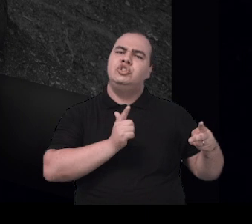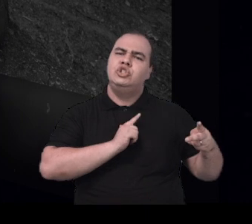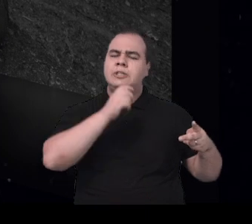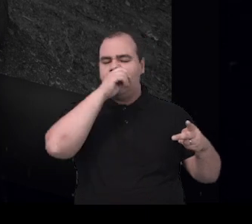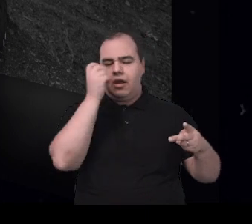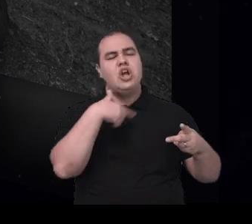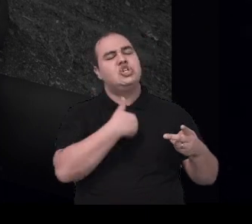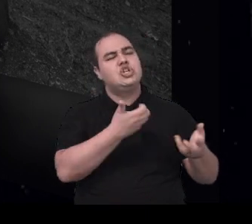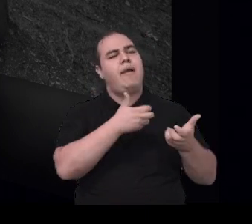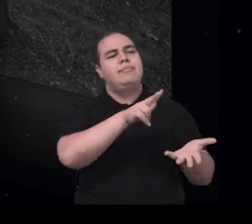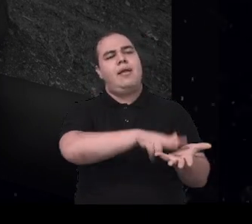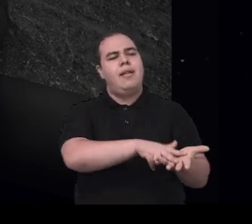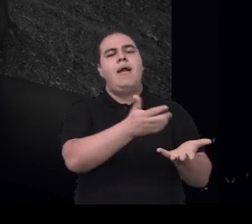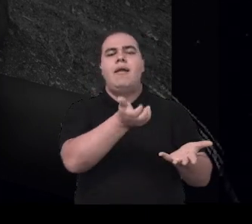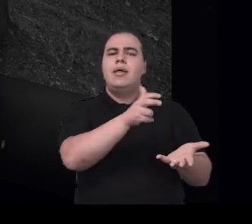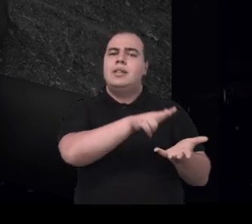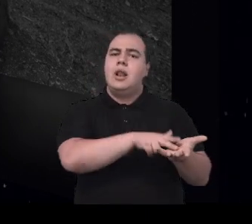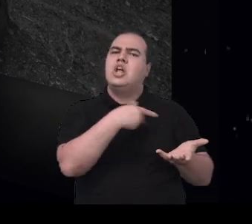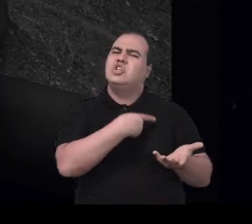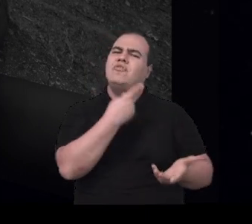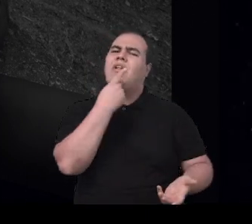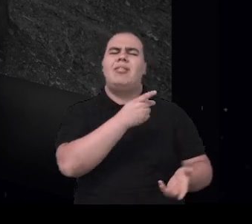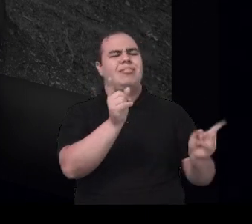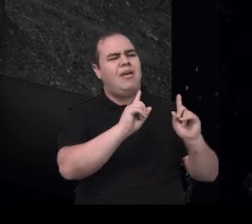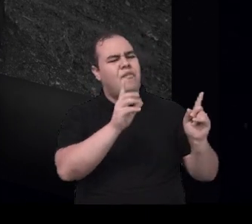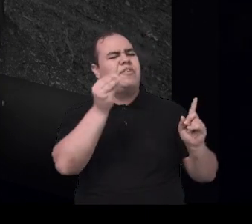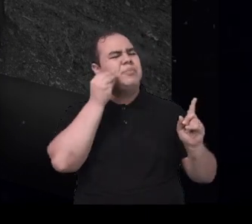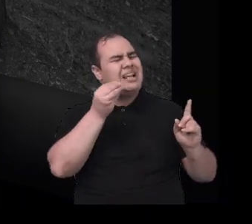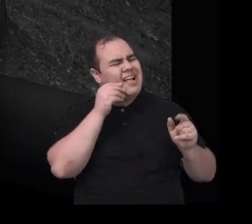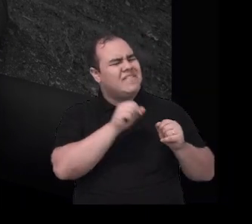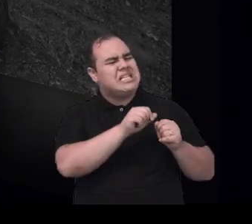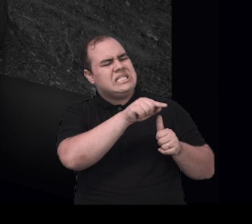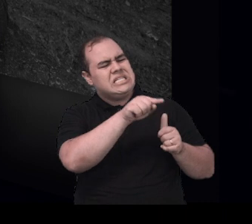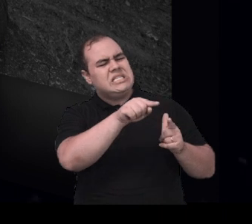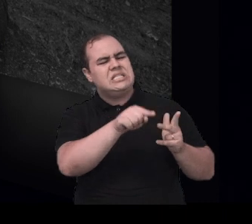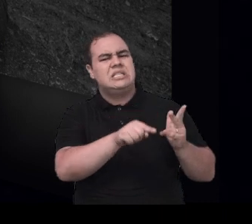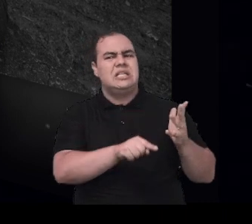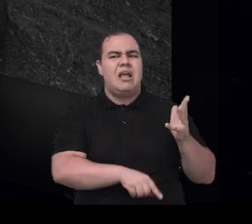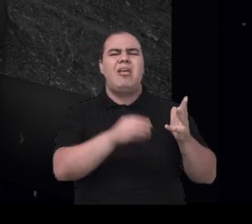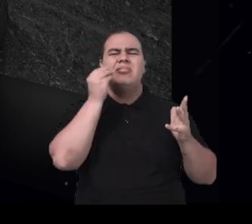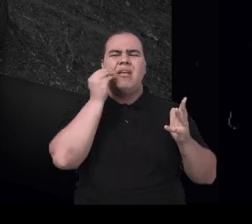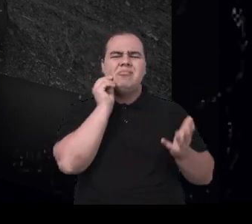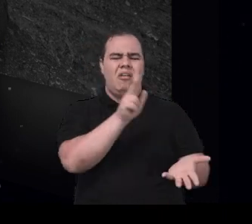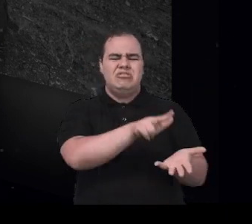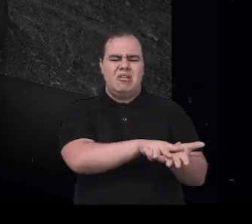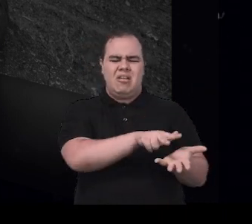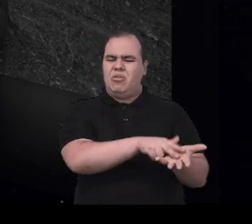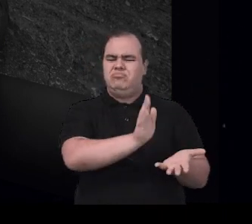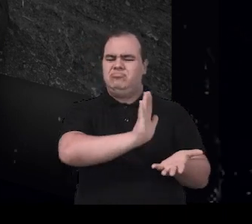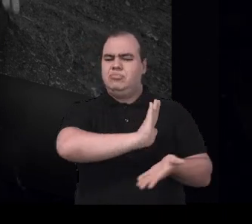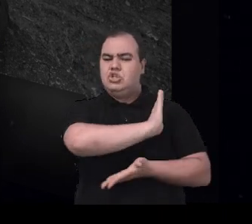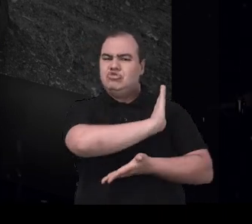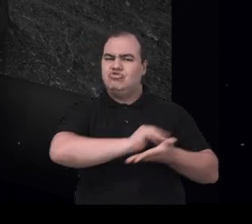quer internar, a gente quer internar, a gente quer internar. A gente sempre falando: não, olha, vamos tentar fazer isso, para tentar tirar essa questão